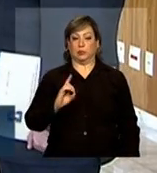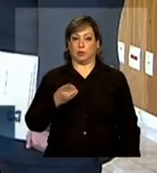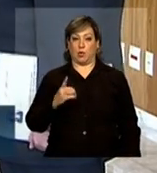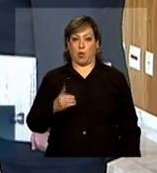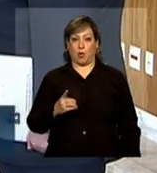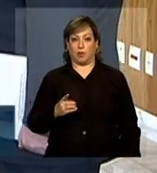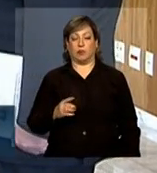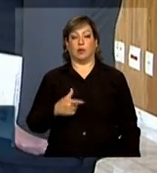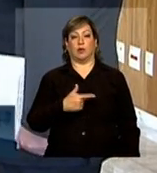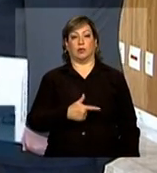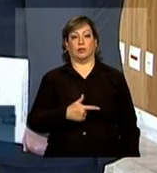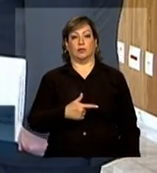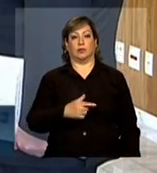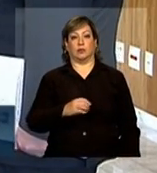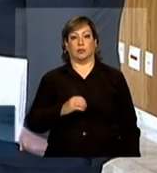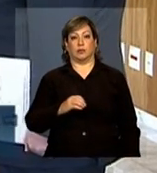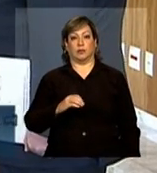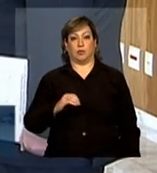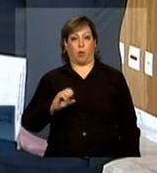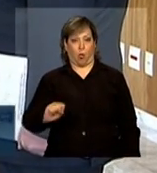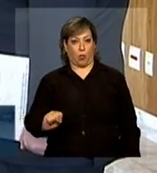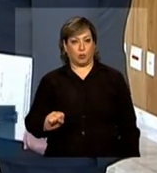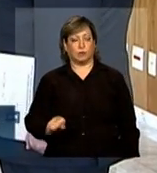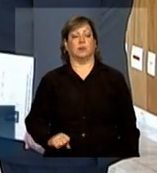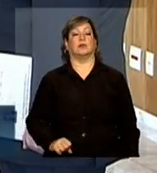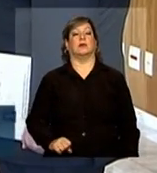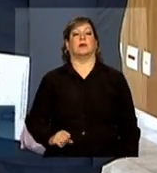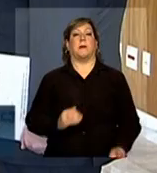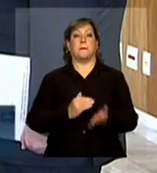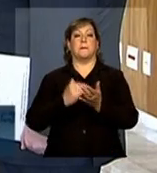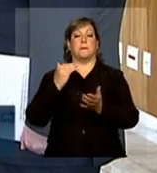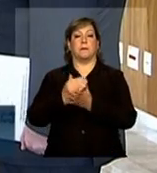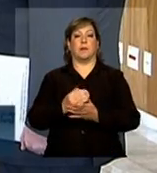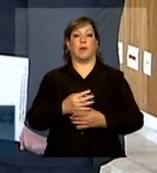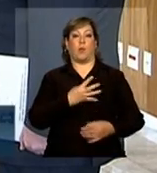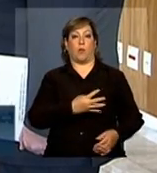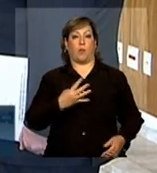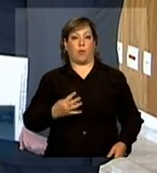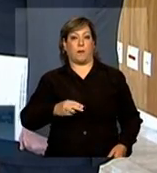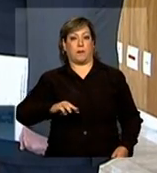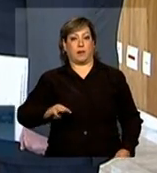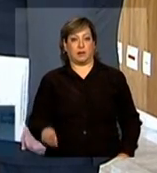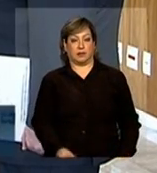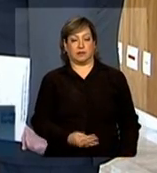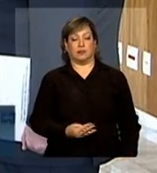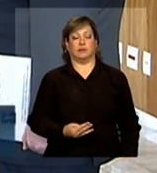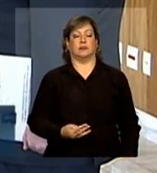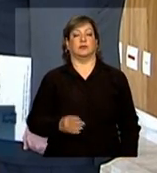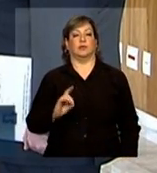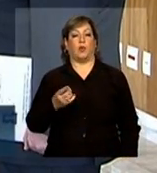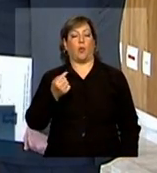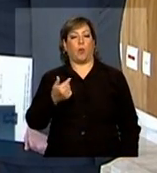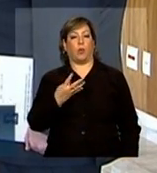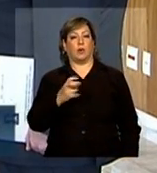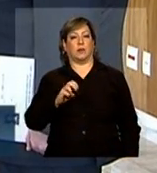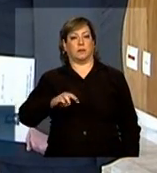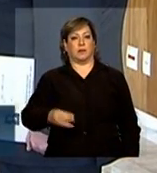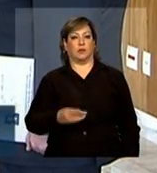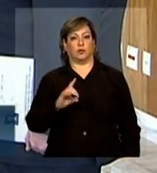dólares em 2008 para 44 milhões, quase 45 milhões de dólares